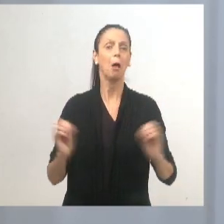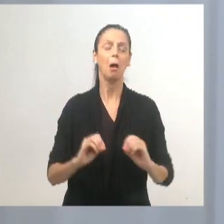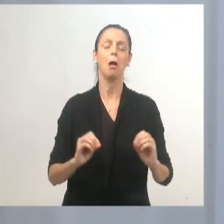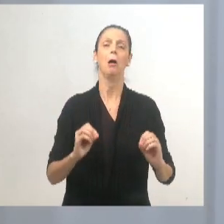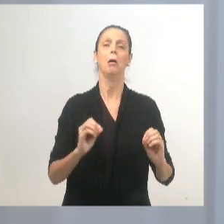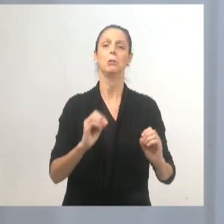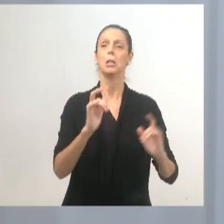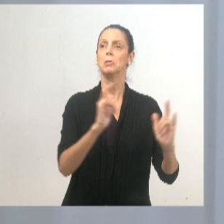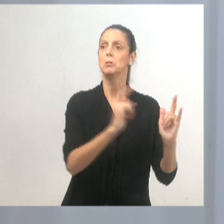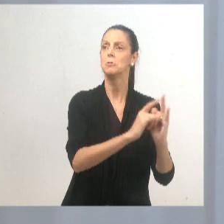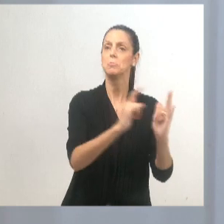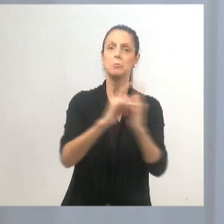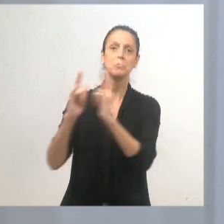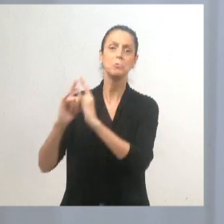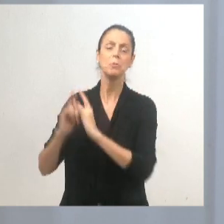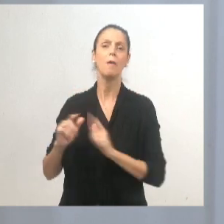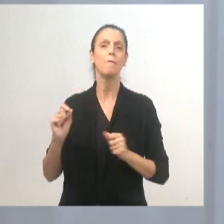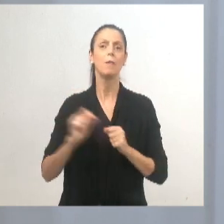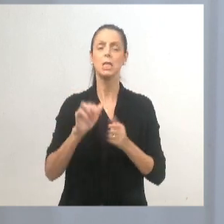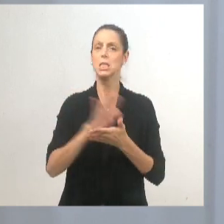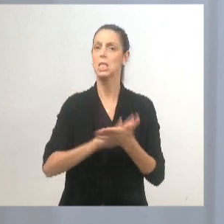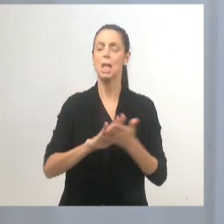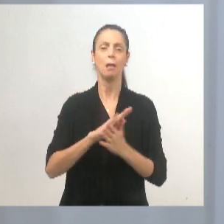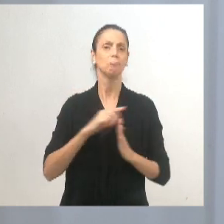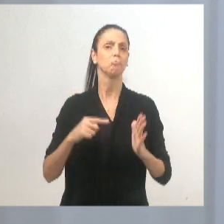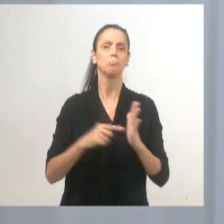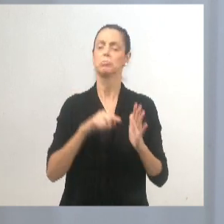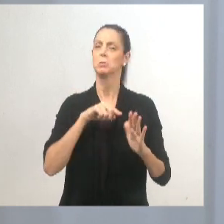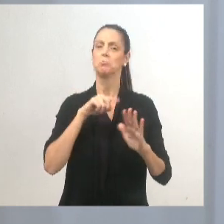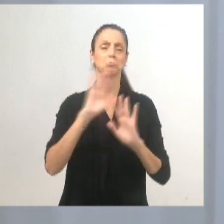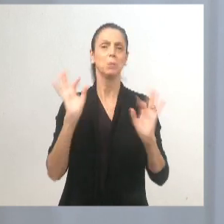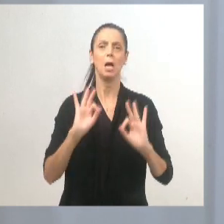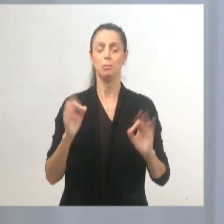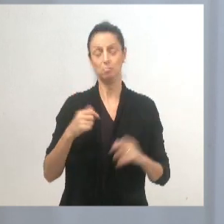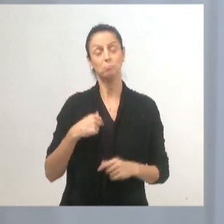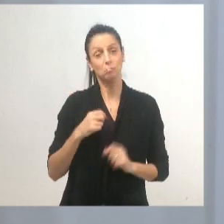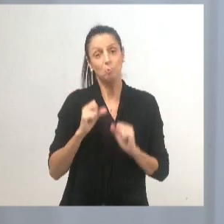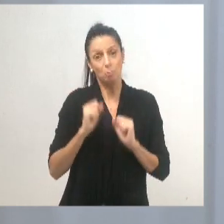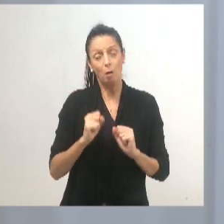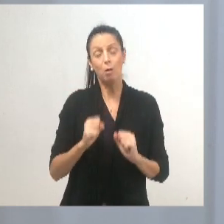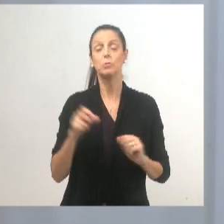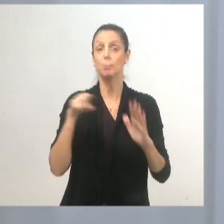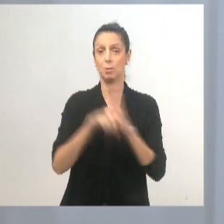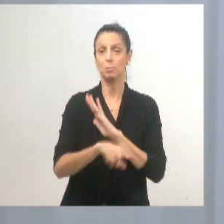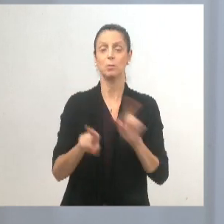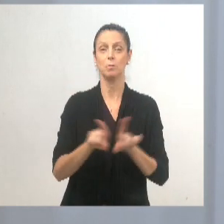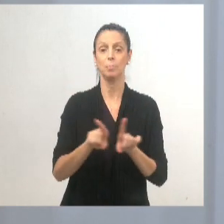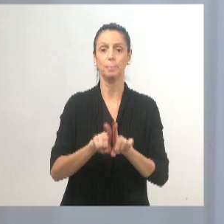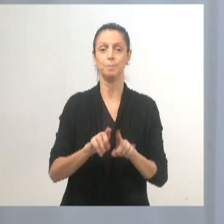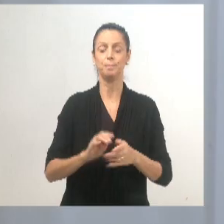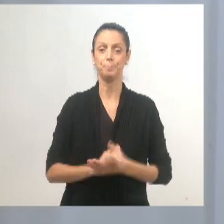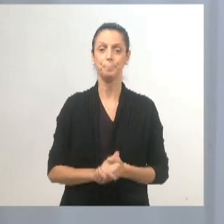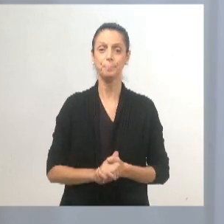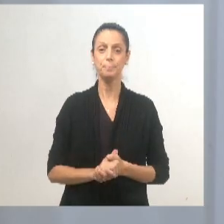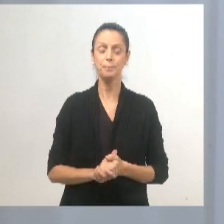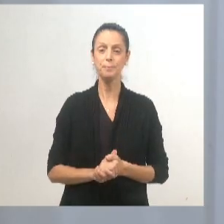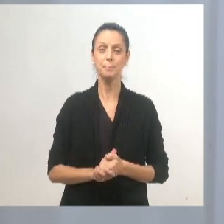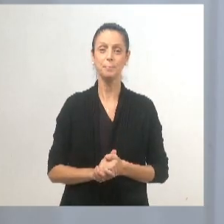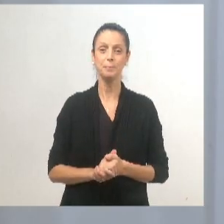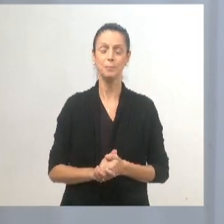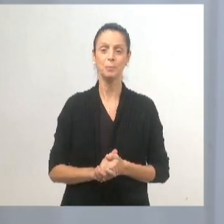forma contundente foi realizado. É um questionamento justo também. É aqui que os